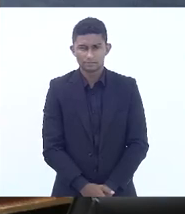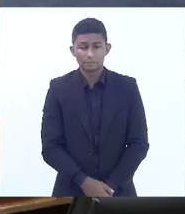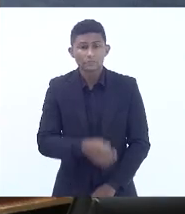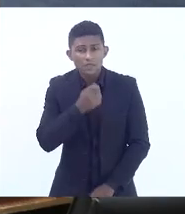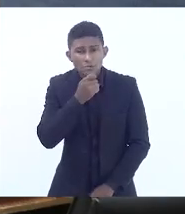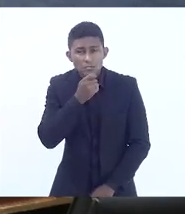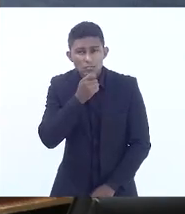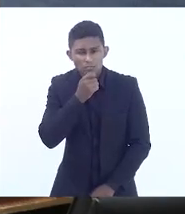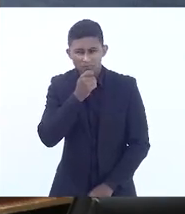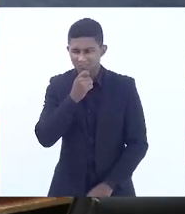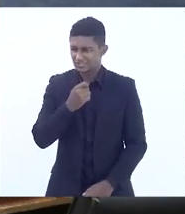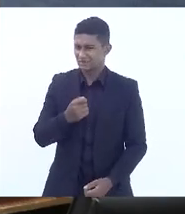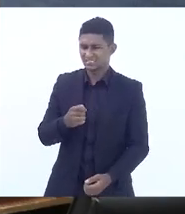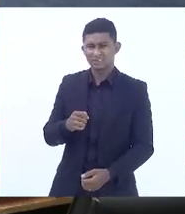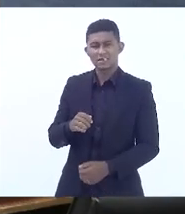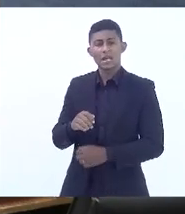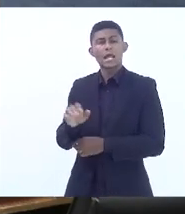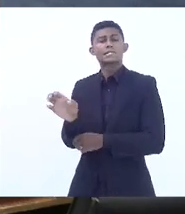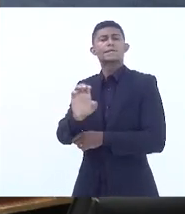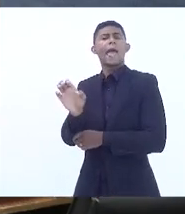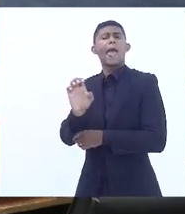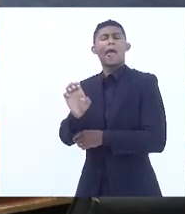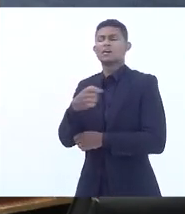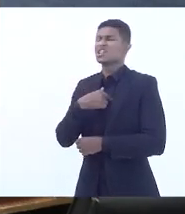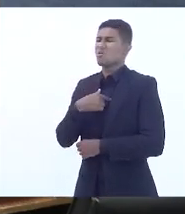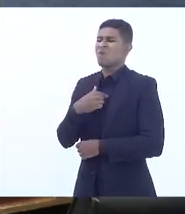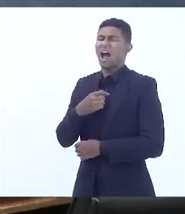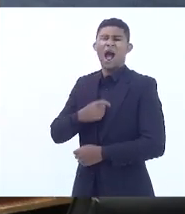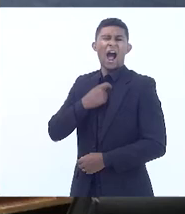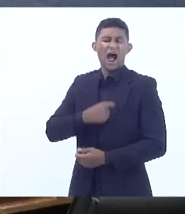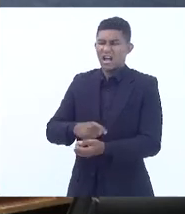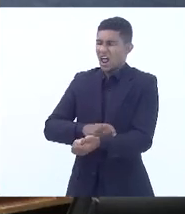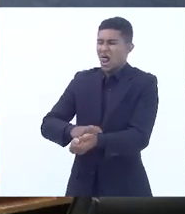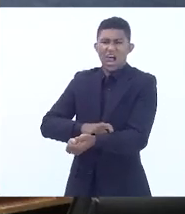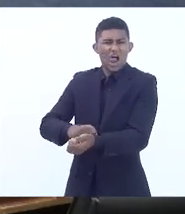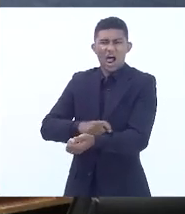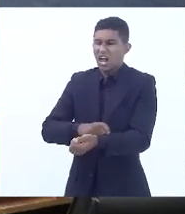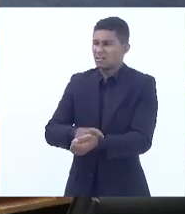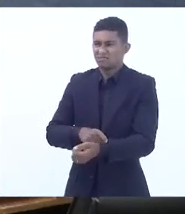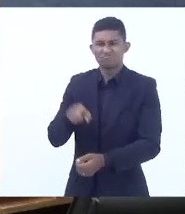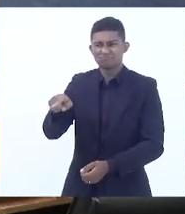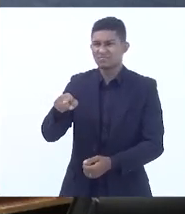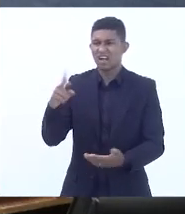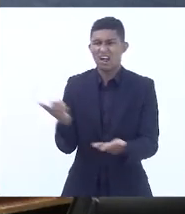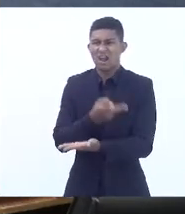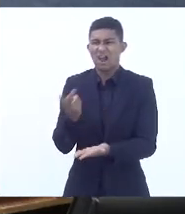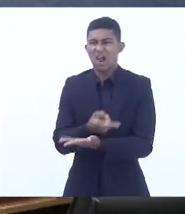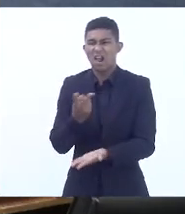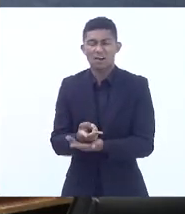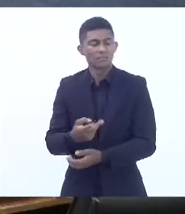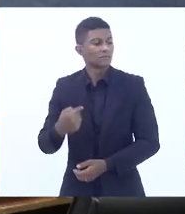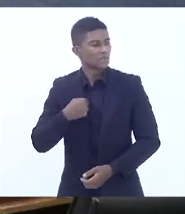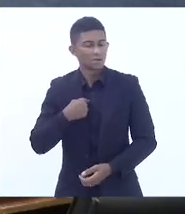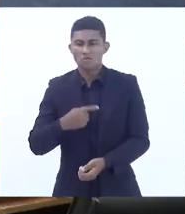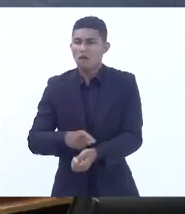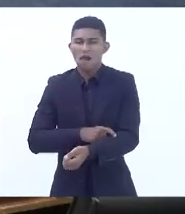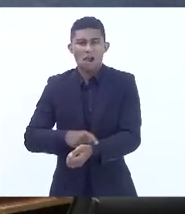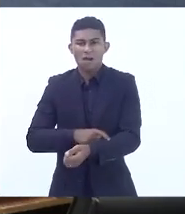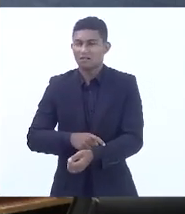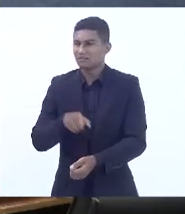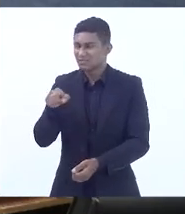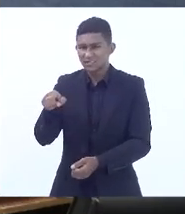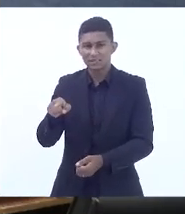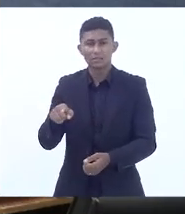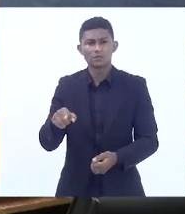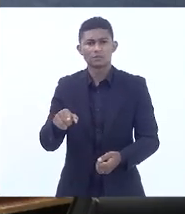De gay, gay não deveria existir, tem que bater em gay, lá numa construção disso, raiva de gay, gay só faz merda.